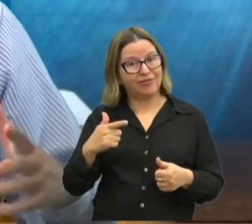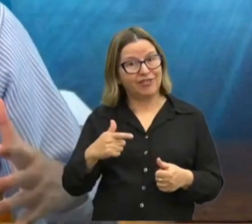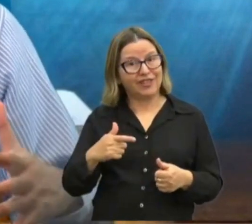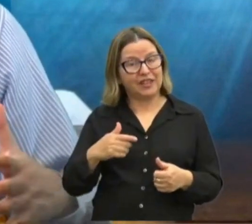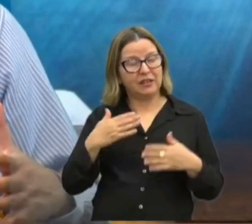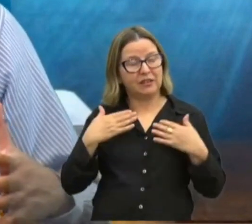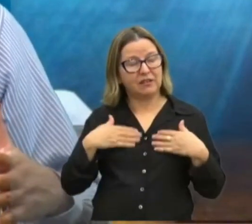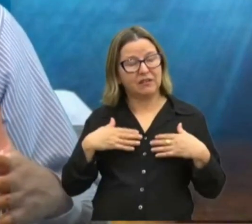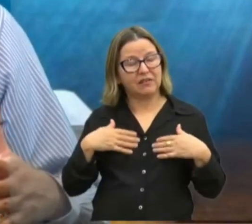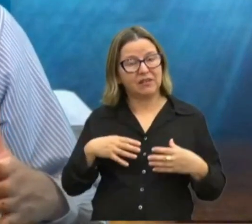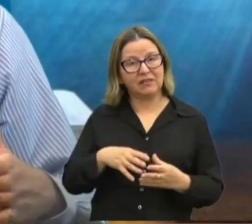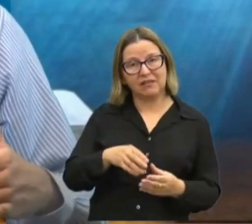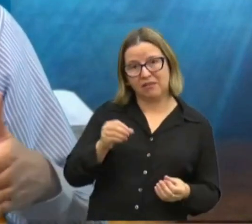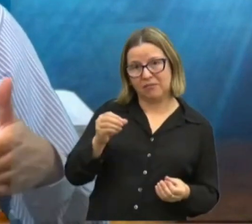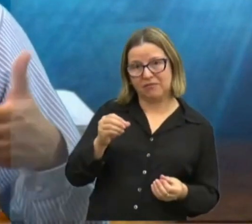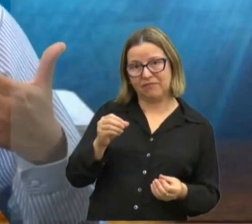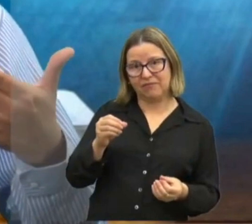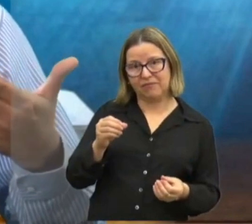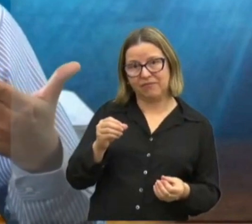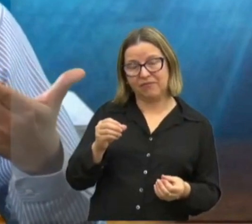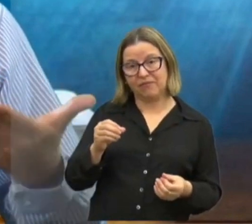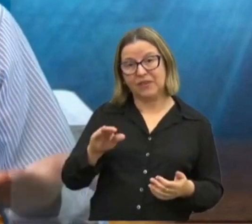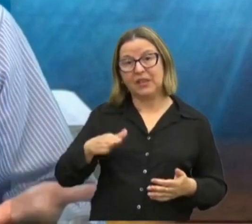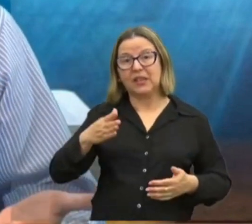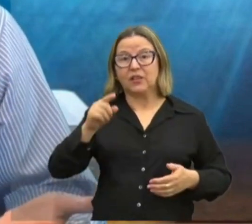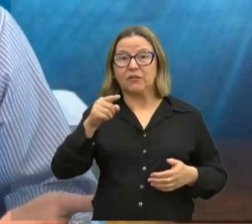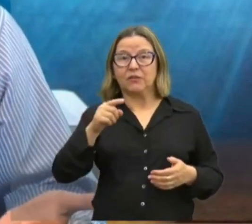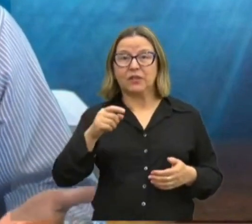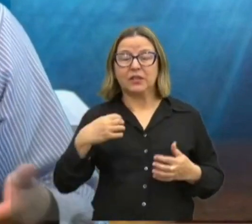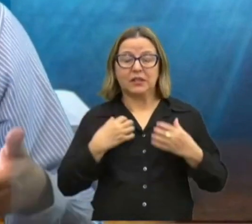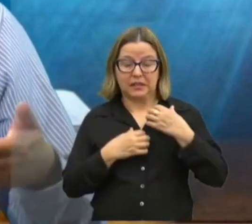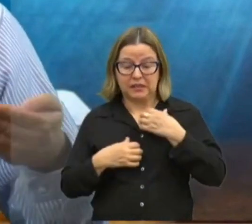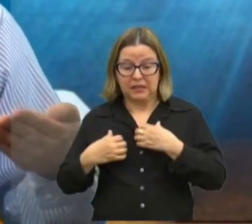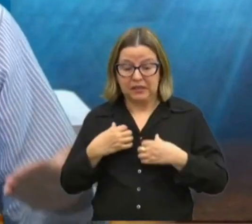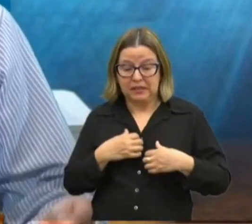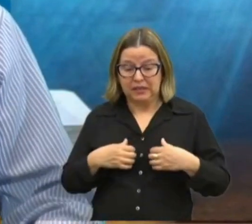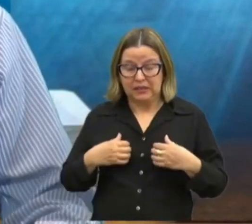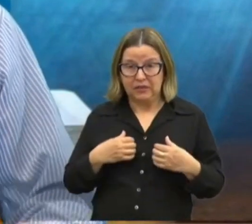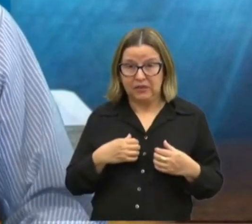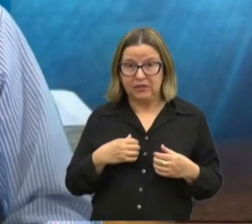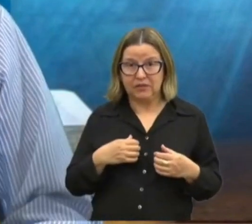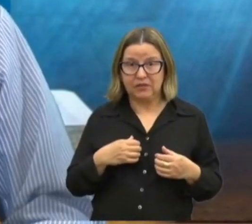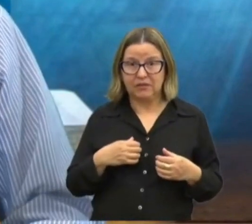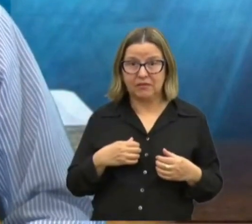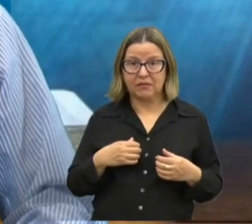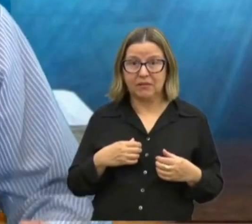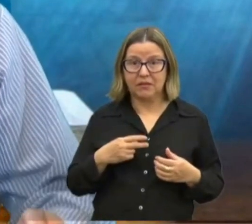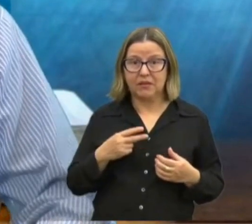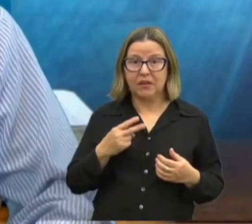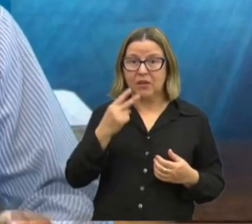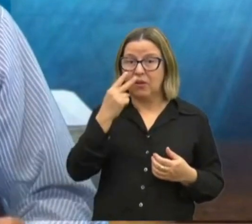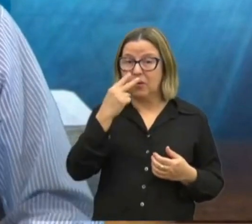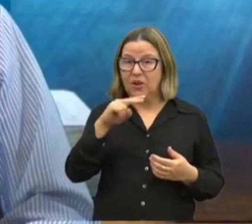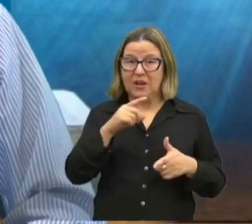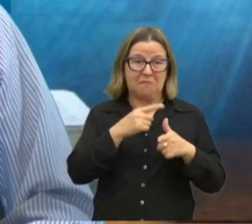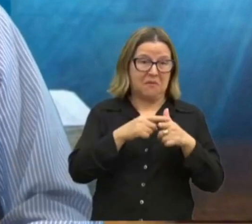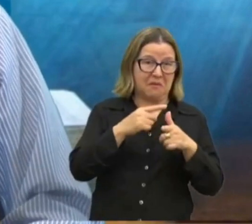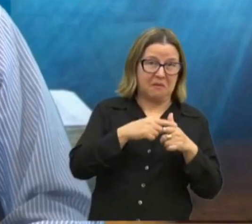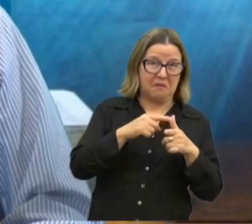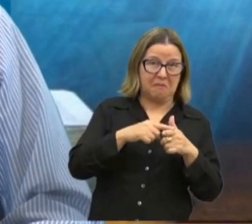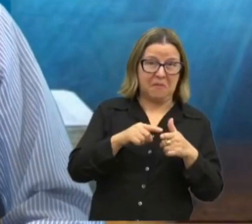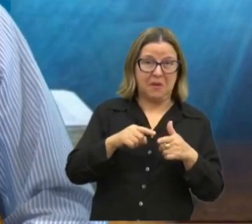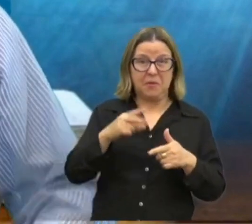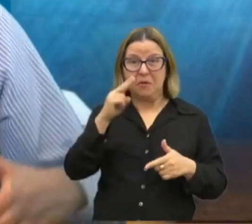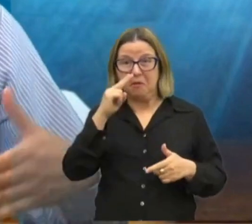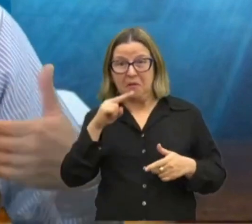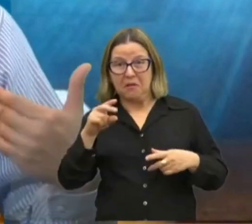E aí você vai ficar realmente ansioso, olhando para as circunstâncias, olhando para as